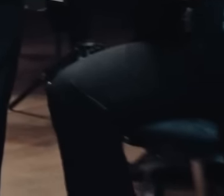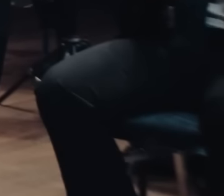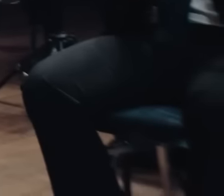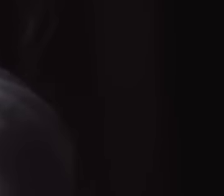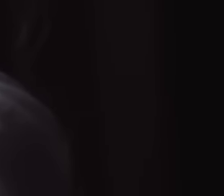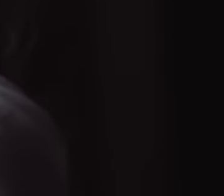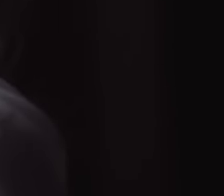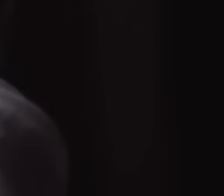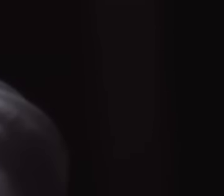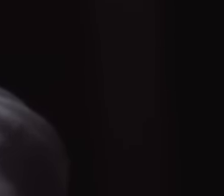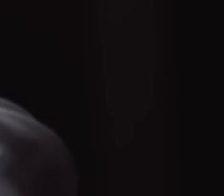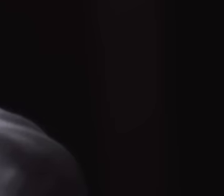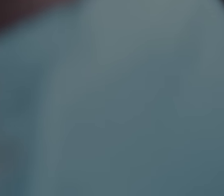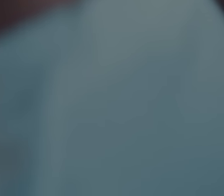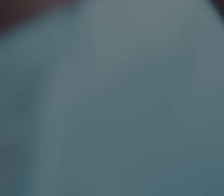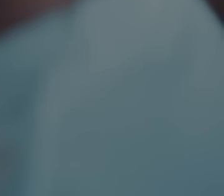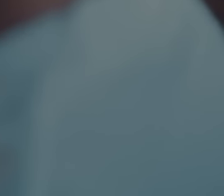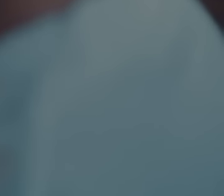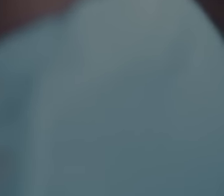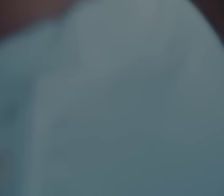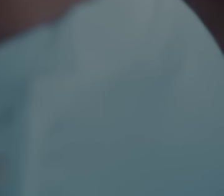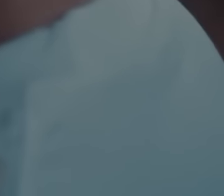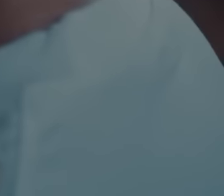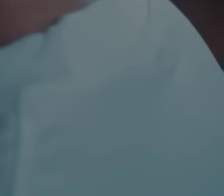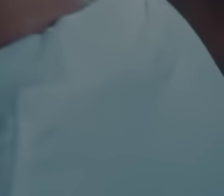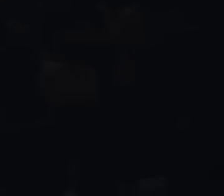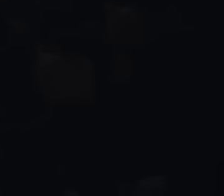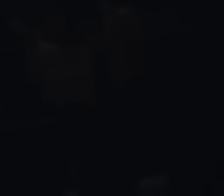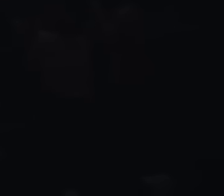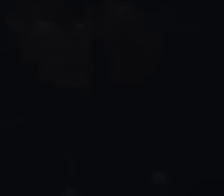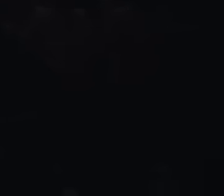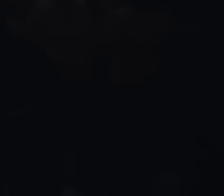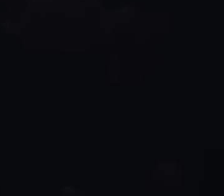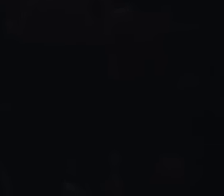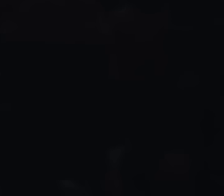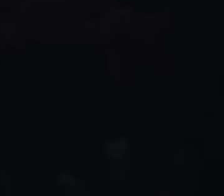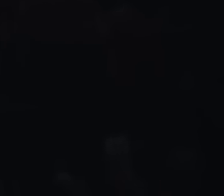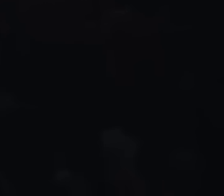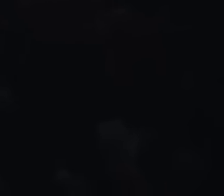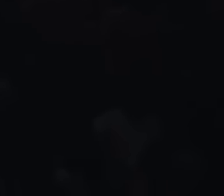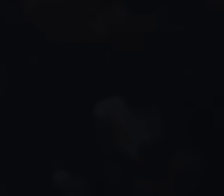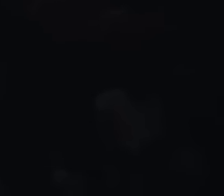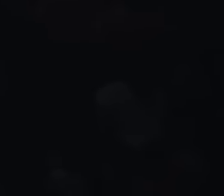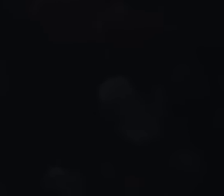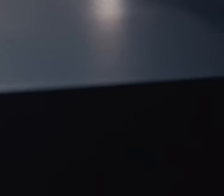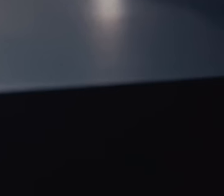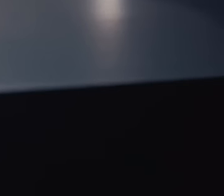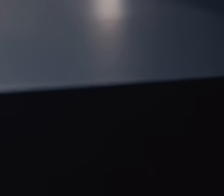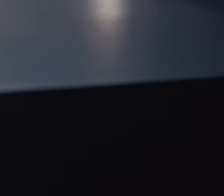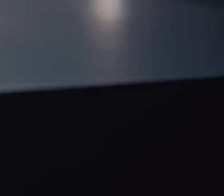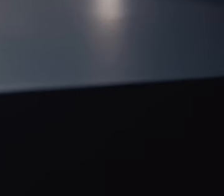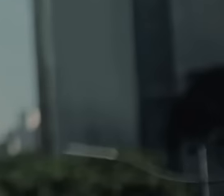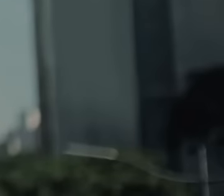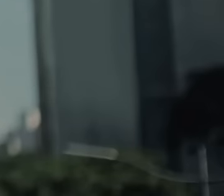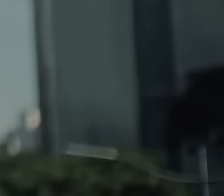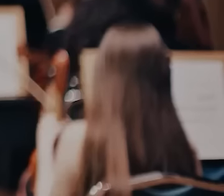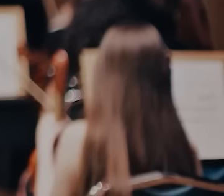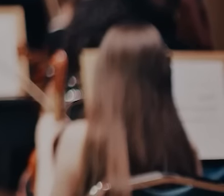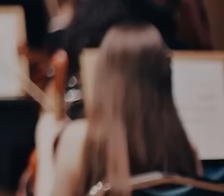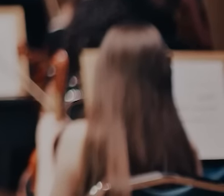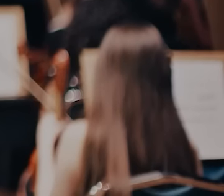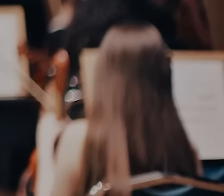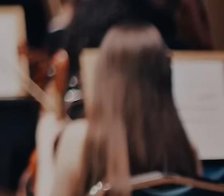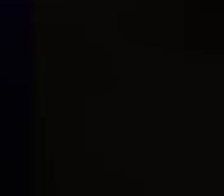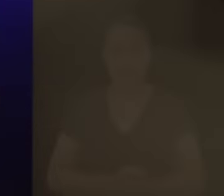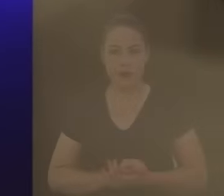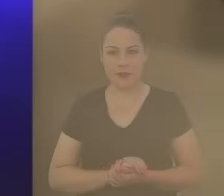Conte com o apoio do BTG e invista na excelência que está em você. BTG Pactual. Dê um BTG na sua